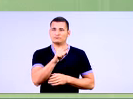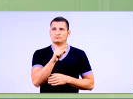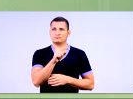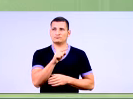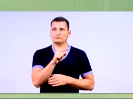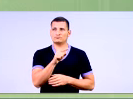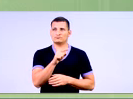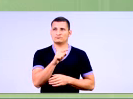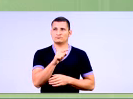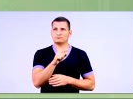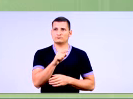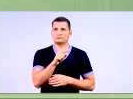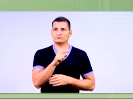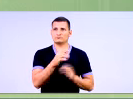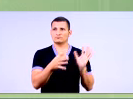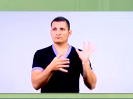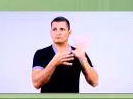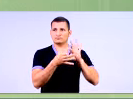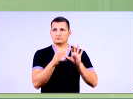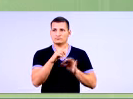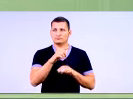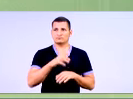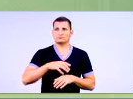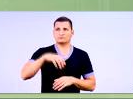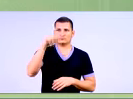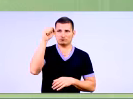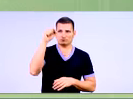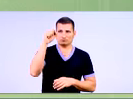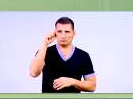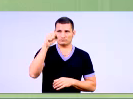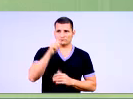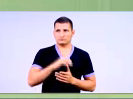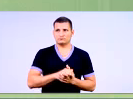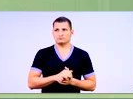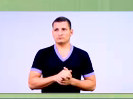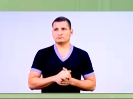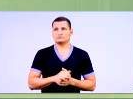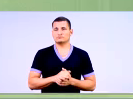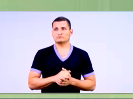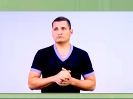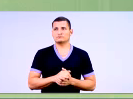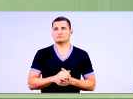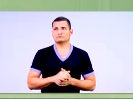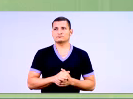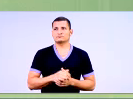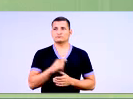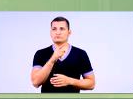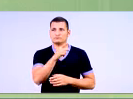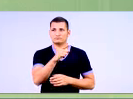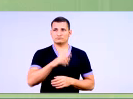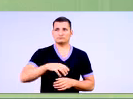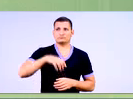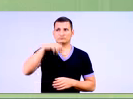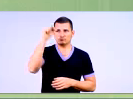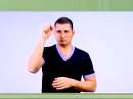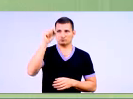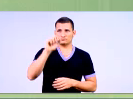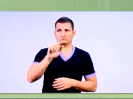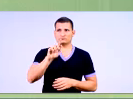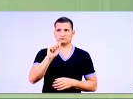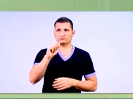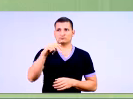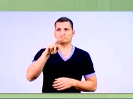Na verdade, aqui no contexto é ganhar, tá? Ganhar. You will win a laser print. Você ganhará